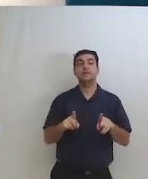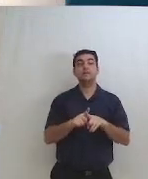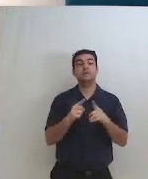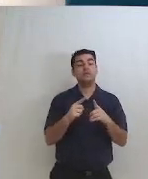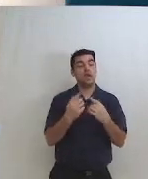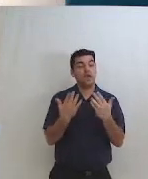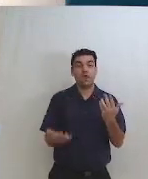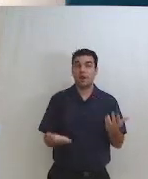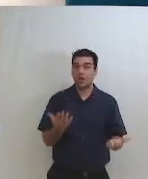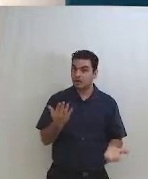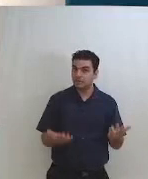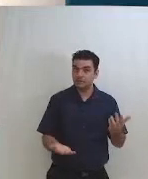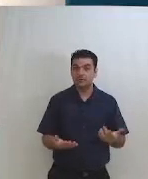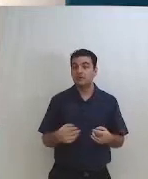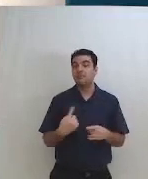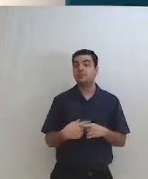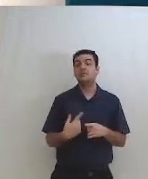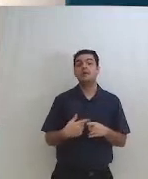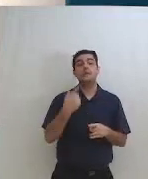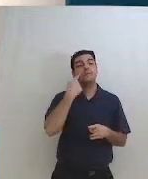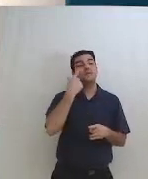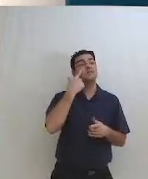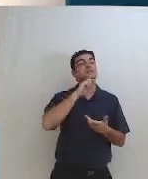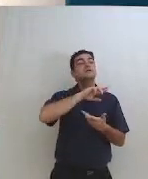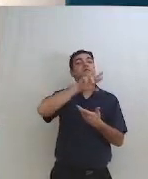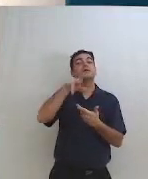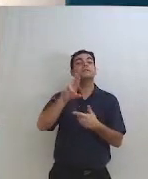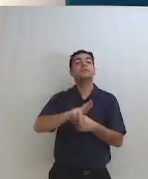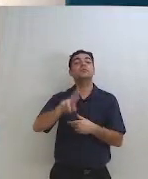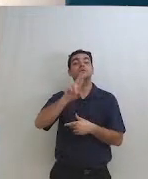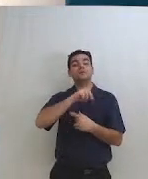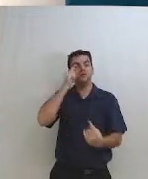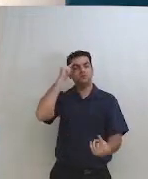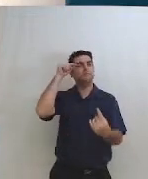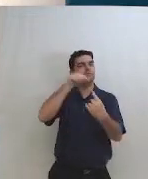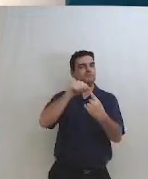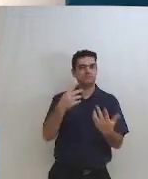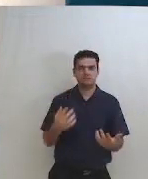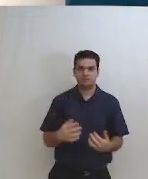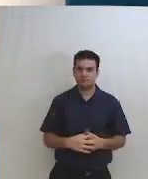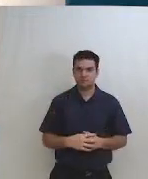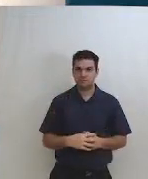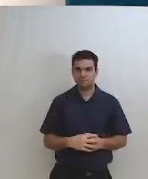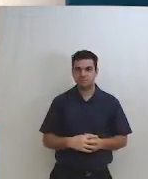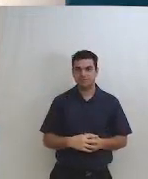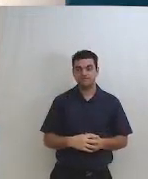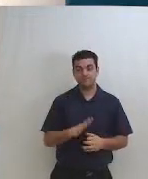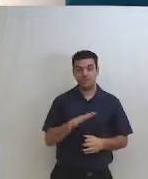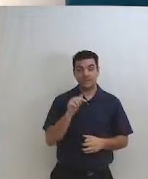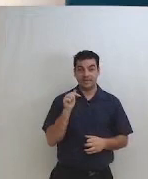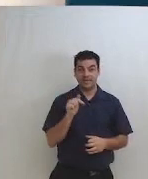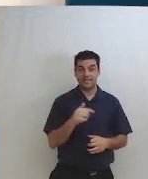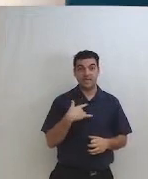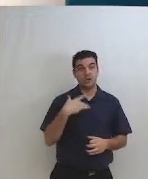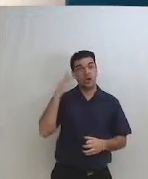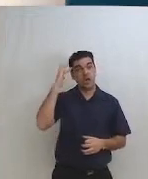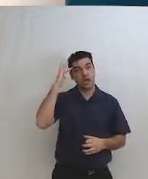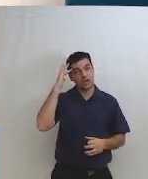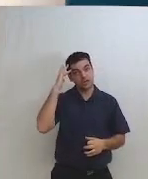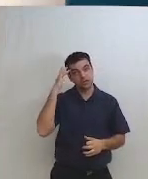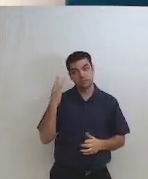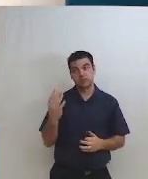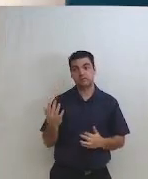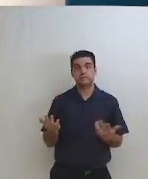aferir a proporcionalidade dos meios empregados para atingimento dos fins almejados. No caso, a medida é necessária, pois não há dados sobre as pessoas